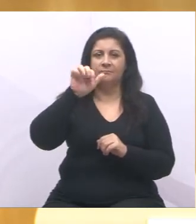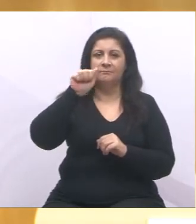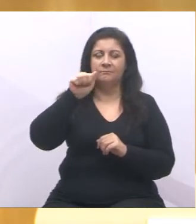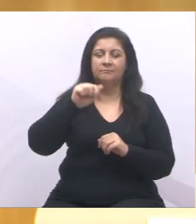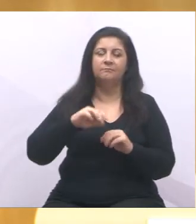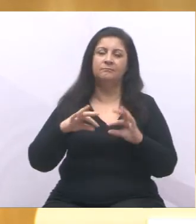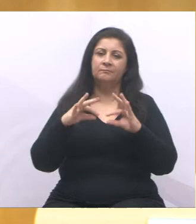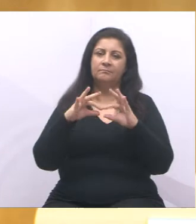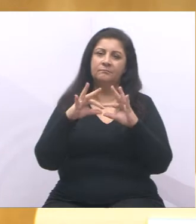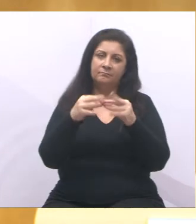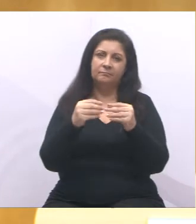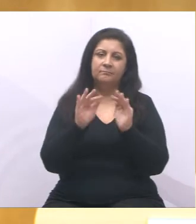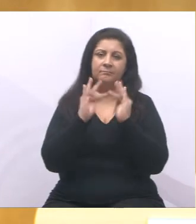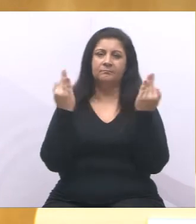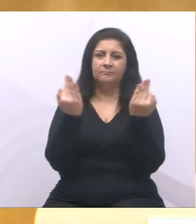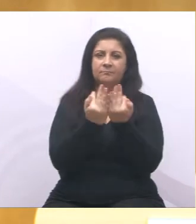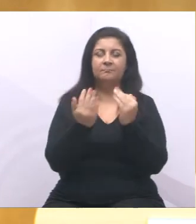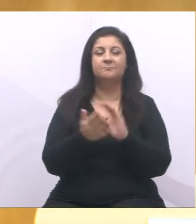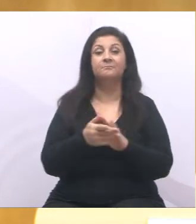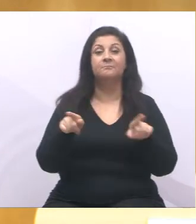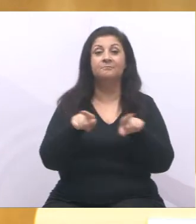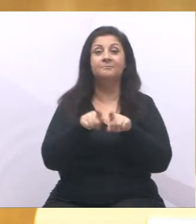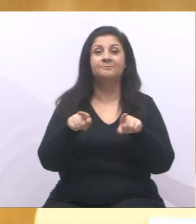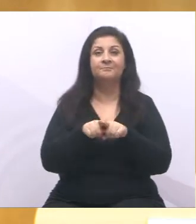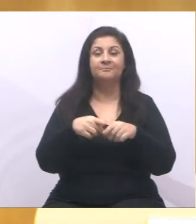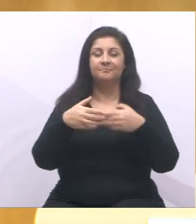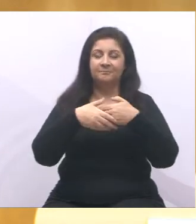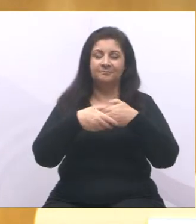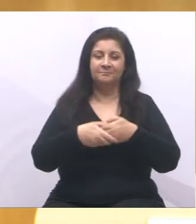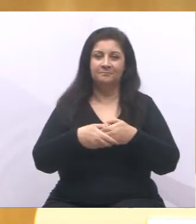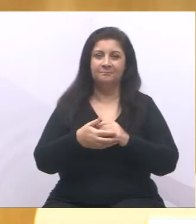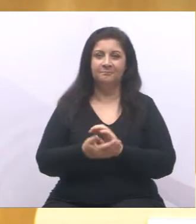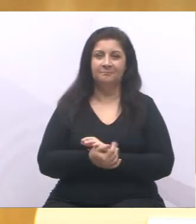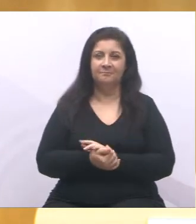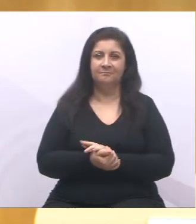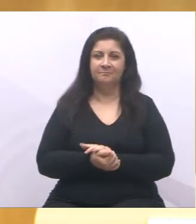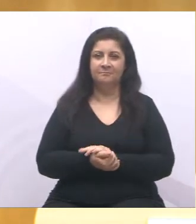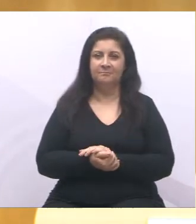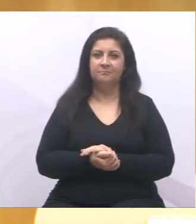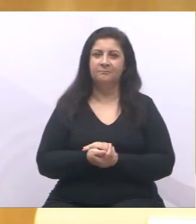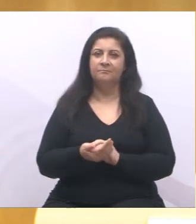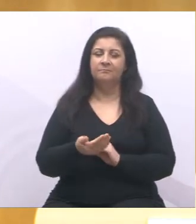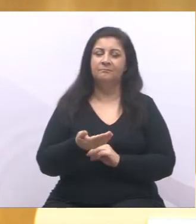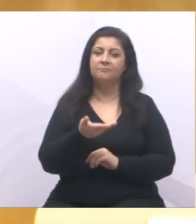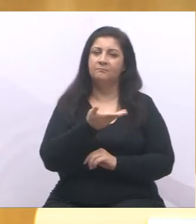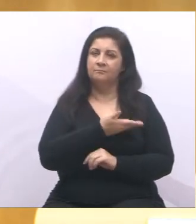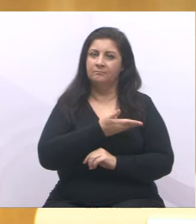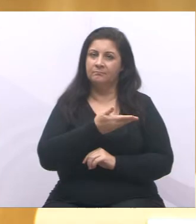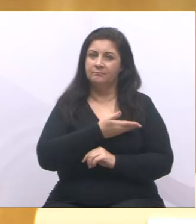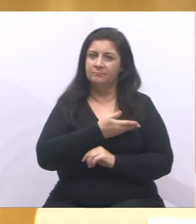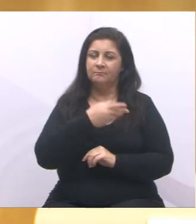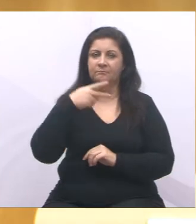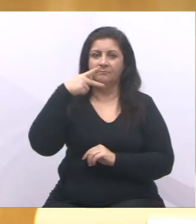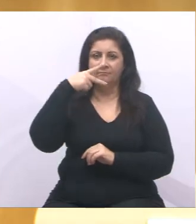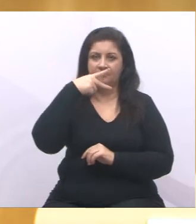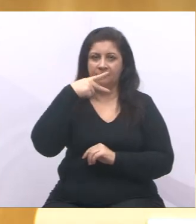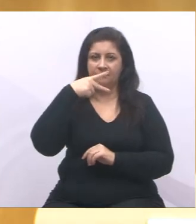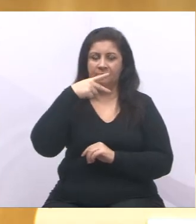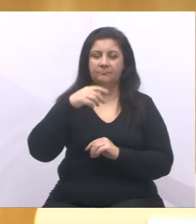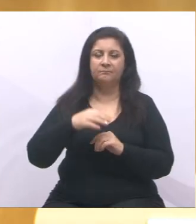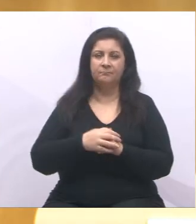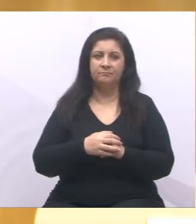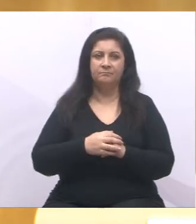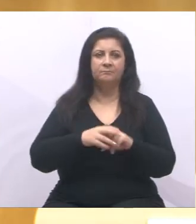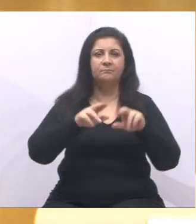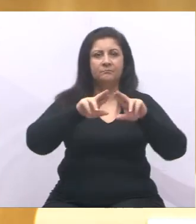meus familiares. Quero também cumprimentar meus companheiros de partido, companheiros de partidos